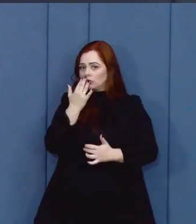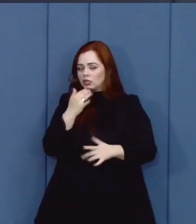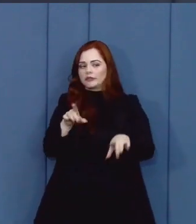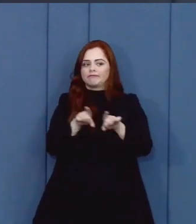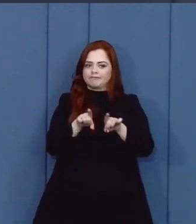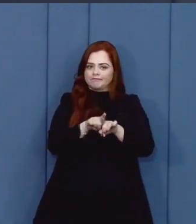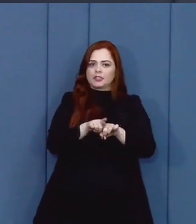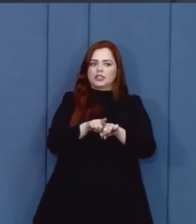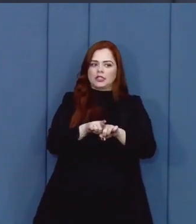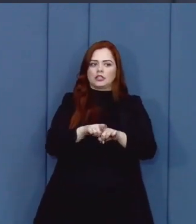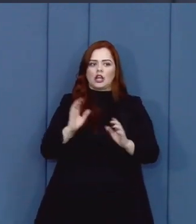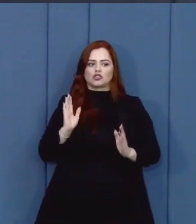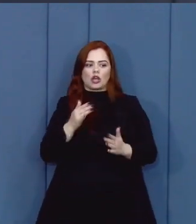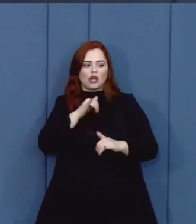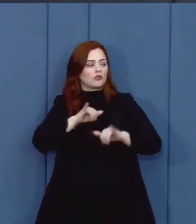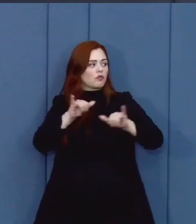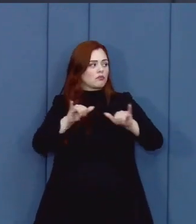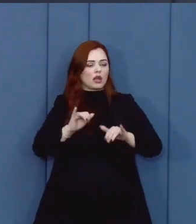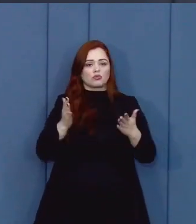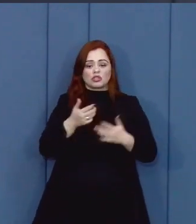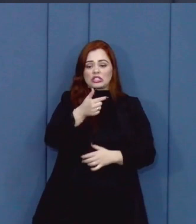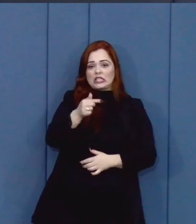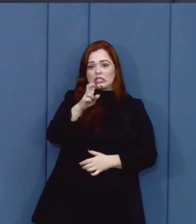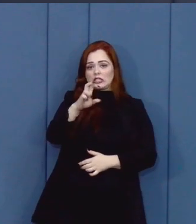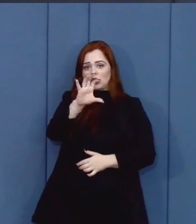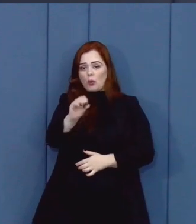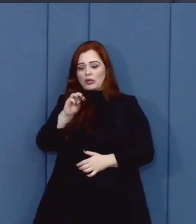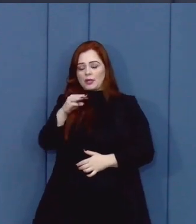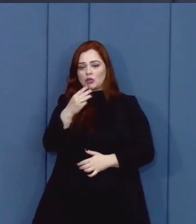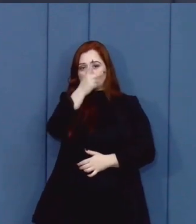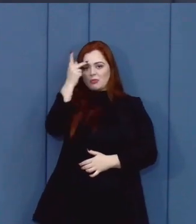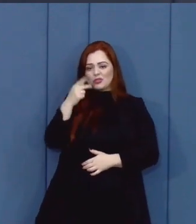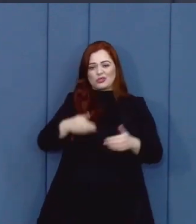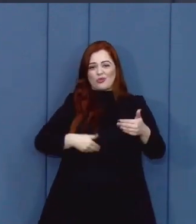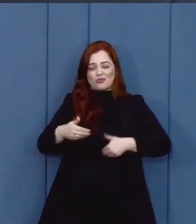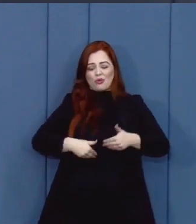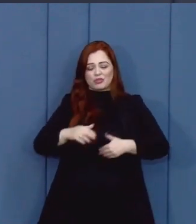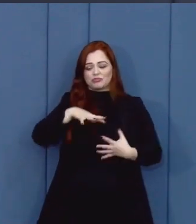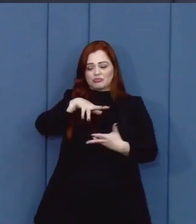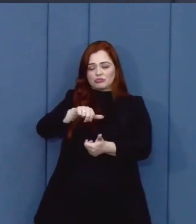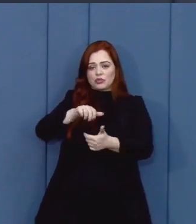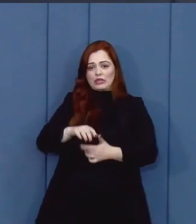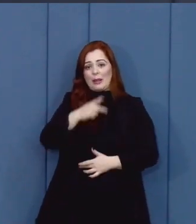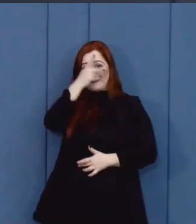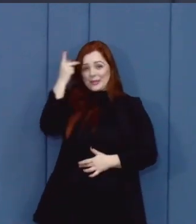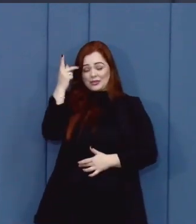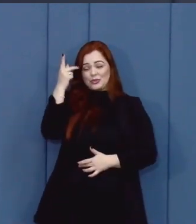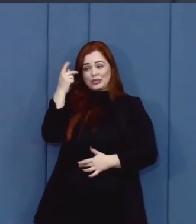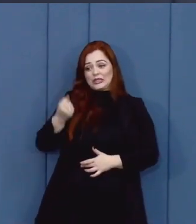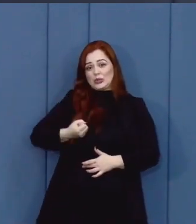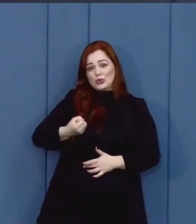alimentar, onde foram citados hoje 750 milhões de pessoas passando fome no mundo. São pessoas,